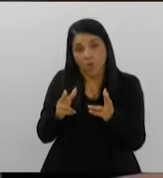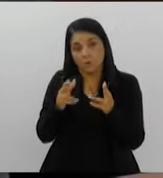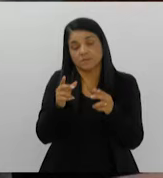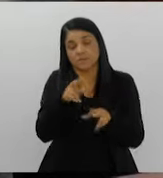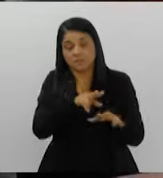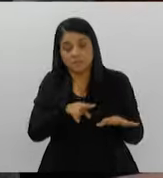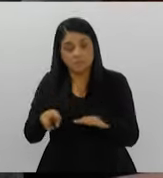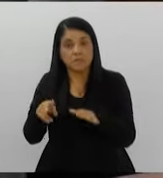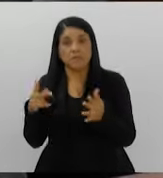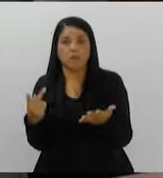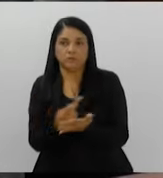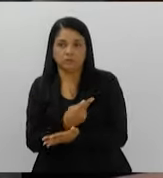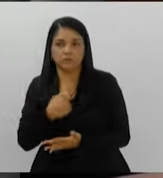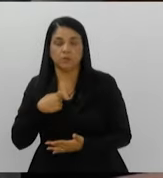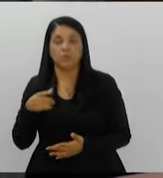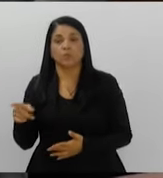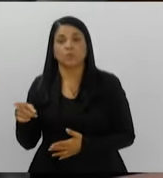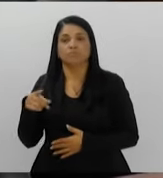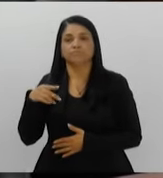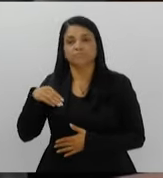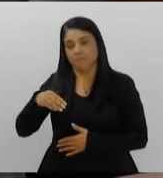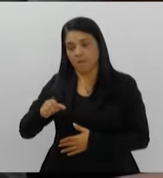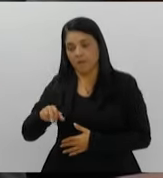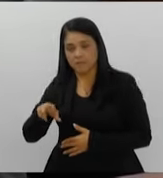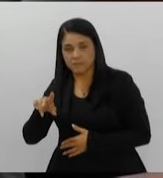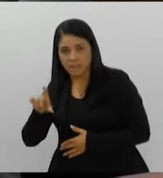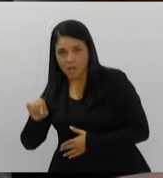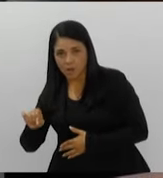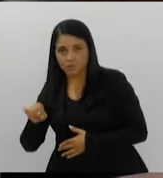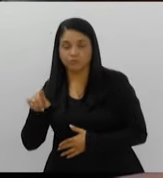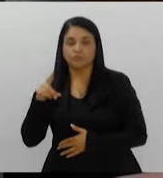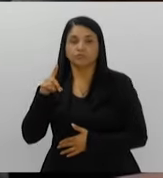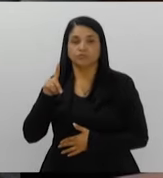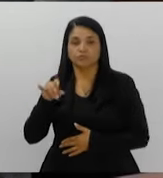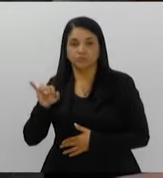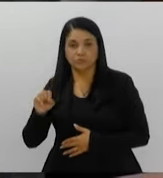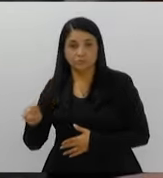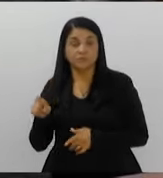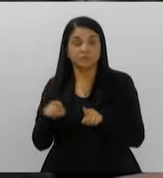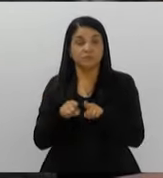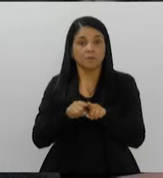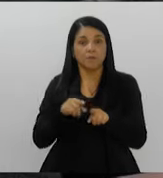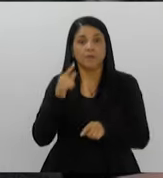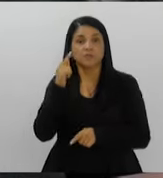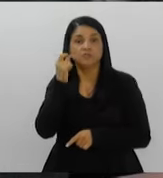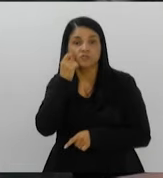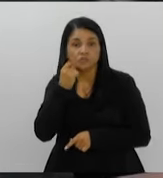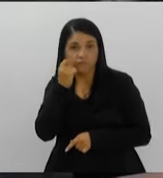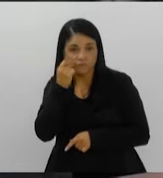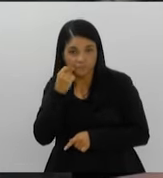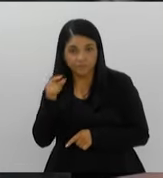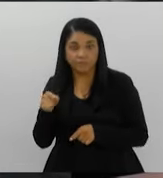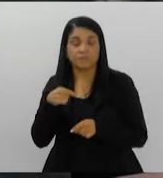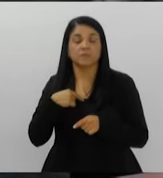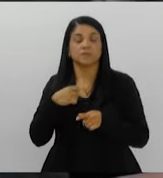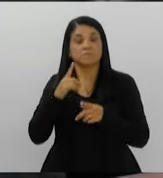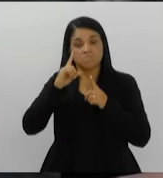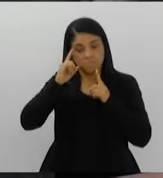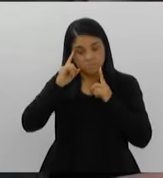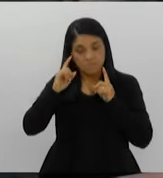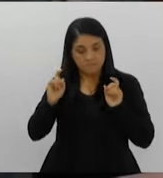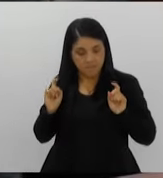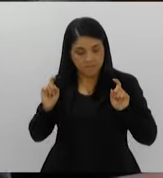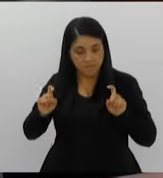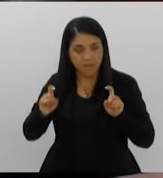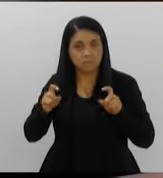deputado Giovanni Ratinho, estavam no exercício do seu mandato, em nome de uma comissão instituída nessa casa,